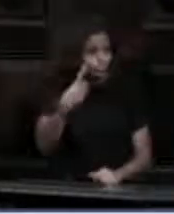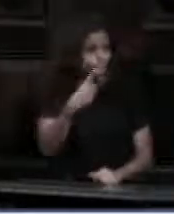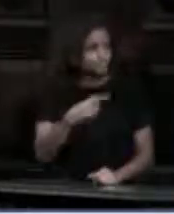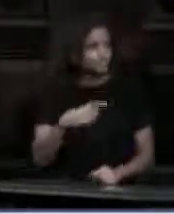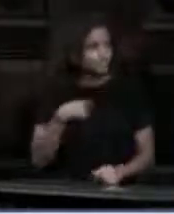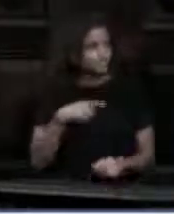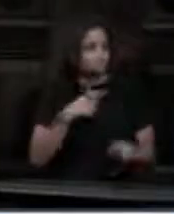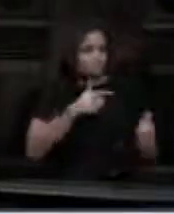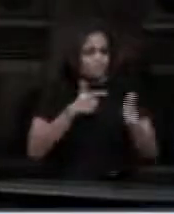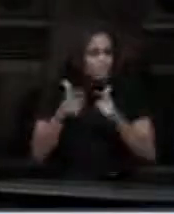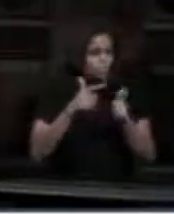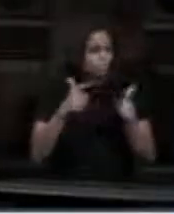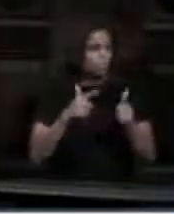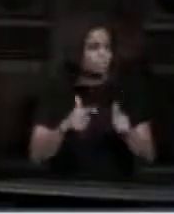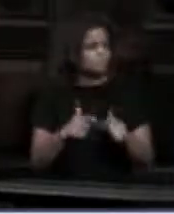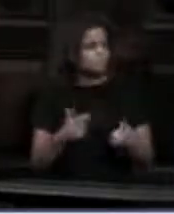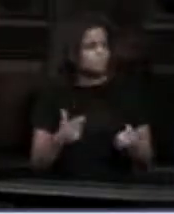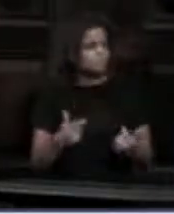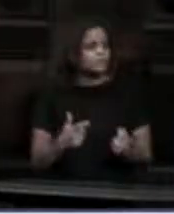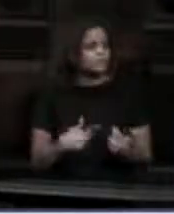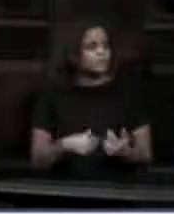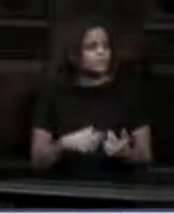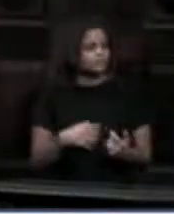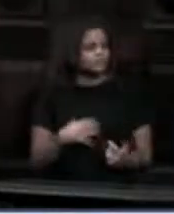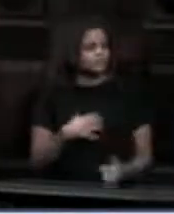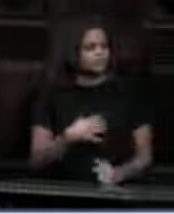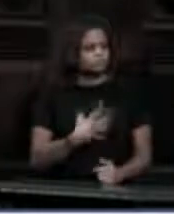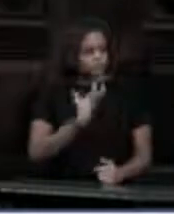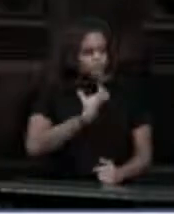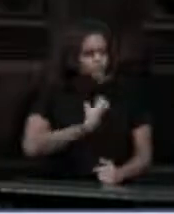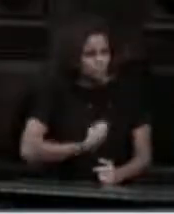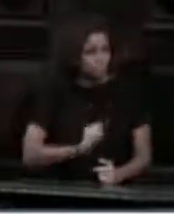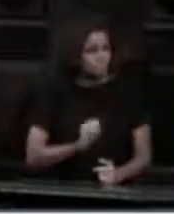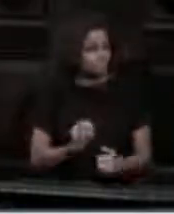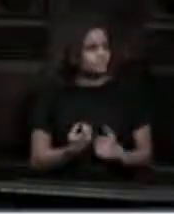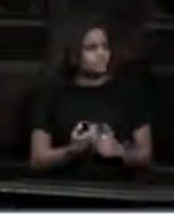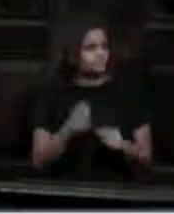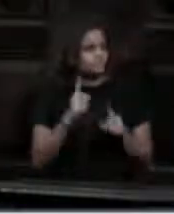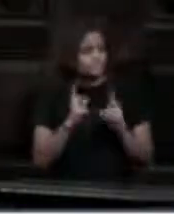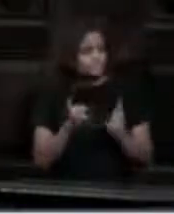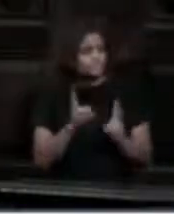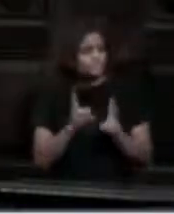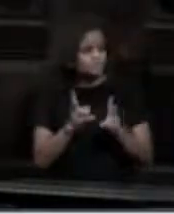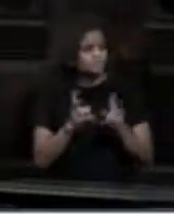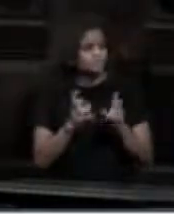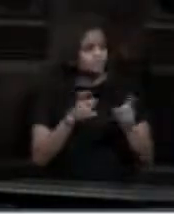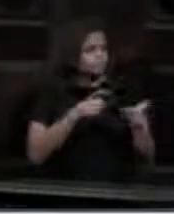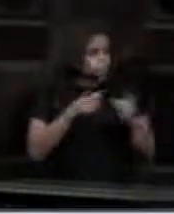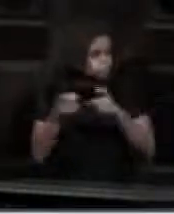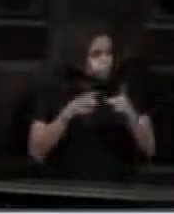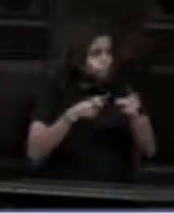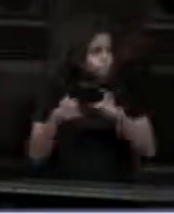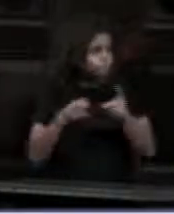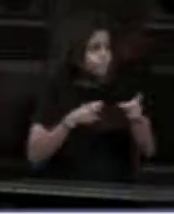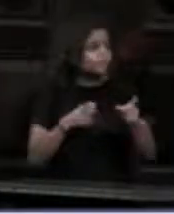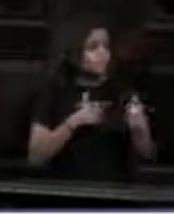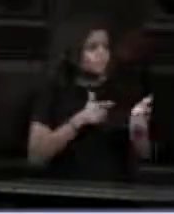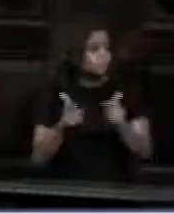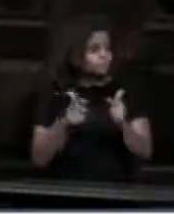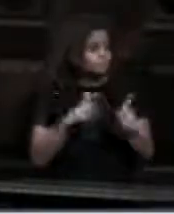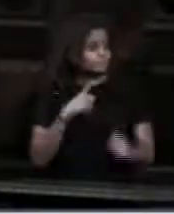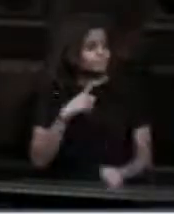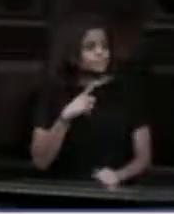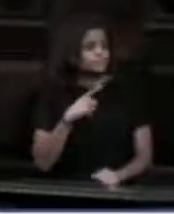embrutecimento, colocando as suas próprias vidas em risco e muitas vezes se envolvendo em tiroteios. Esse ano, pelas estatísticas, deve ser o